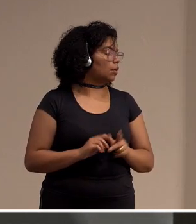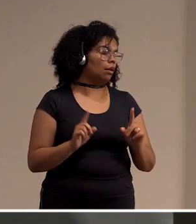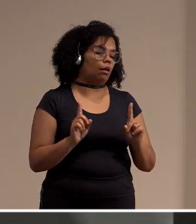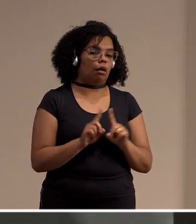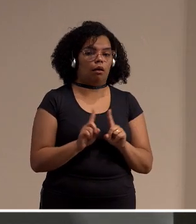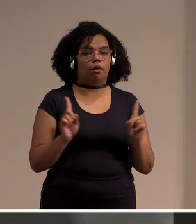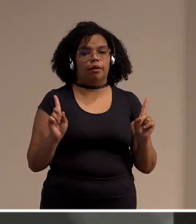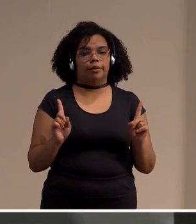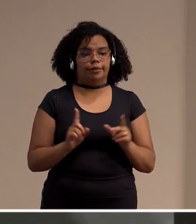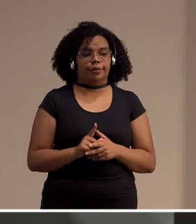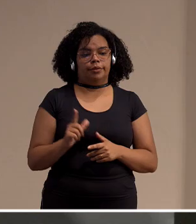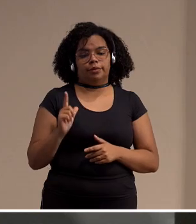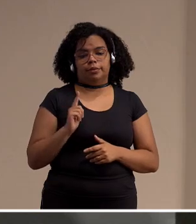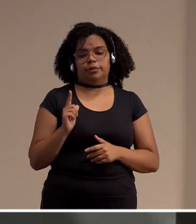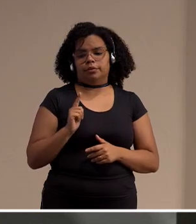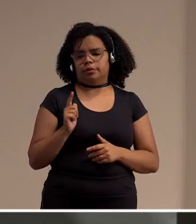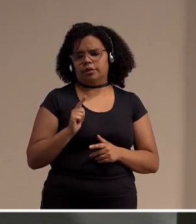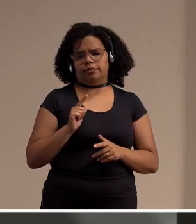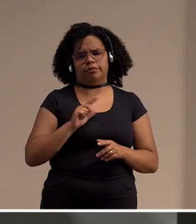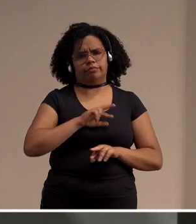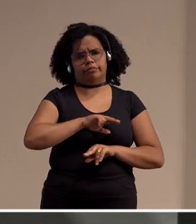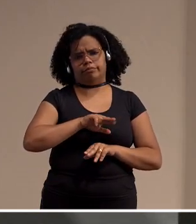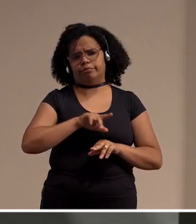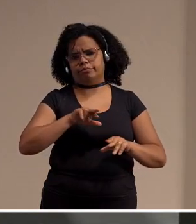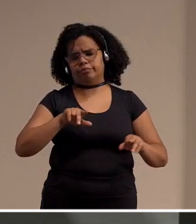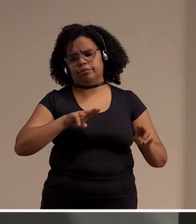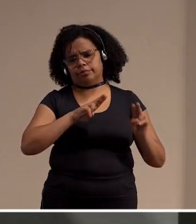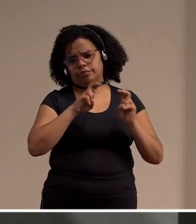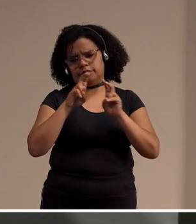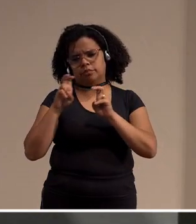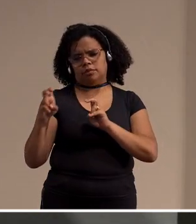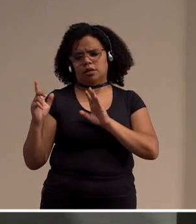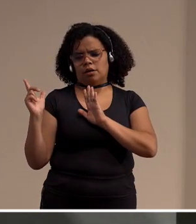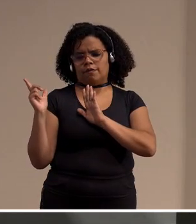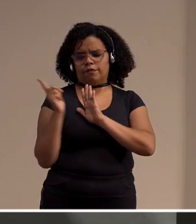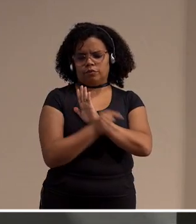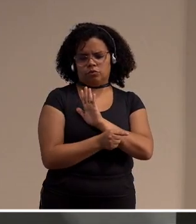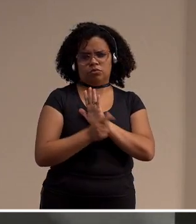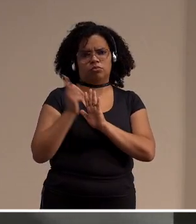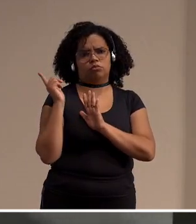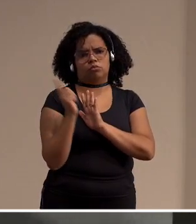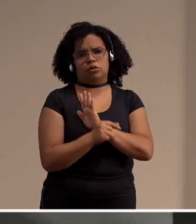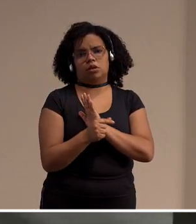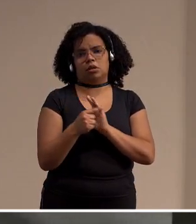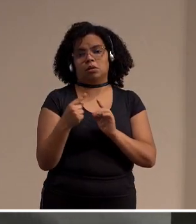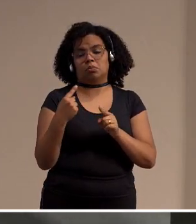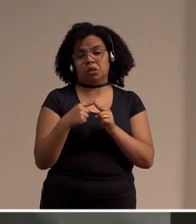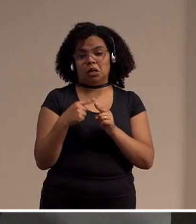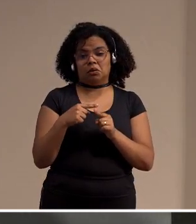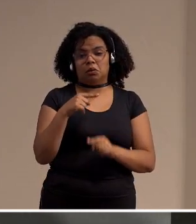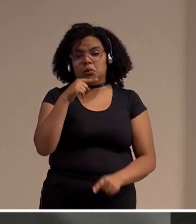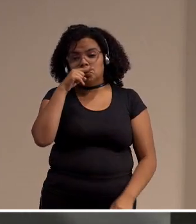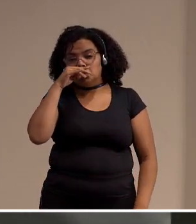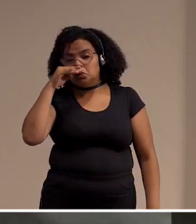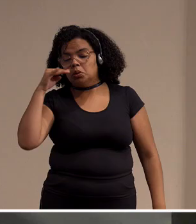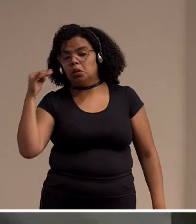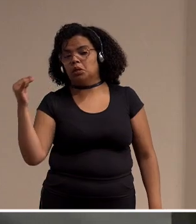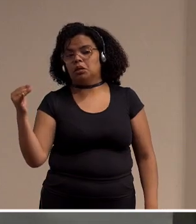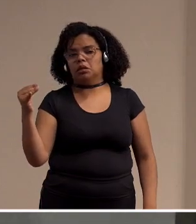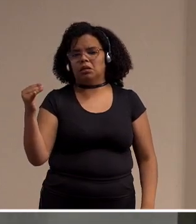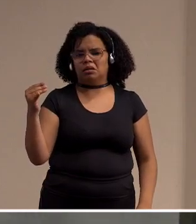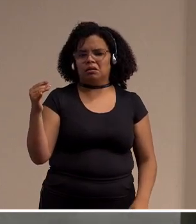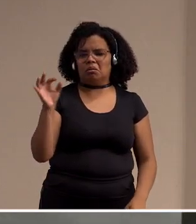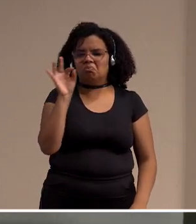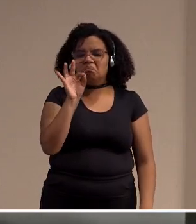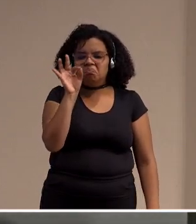Mas tem várias questões que afugentam as pessoas desses lugares por conta do cheiro, por conta da quantidade de